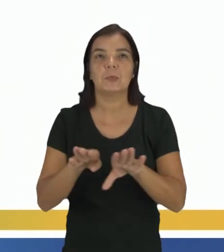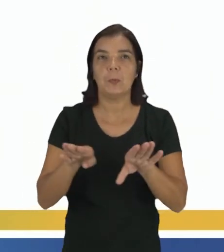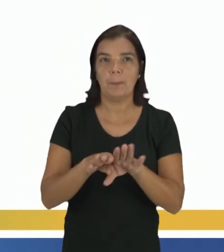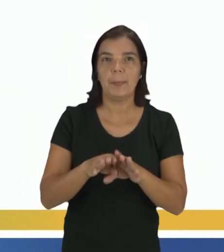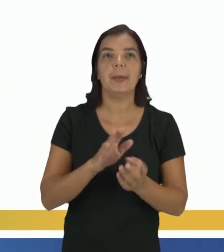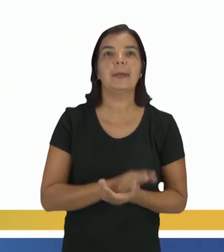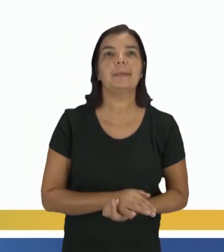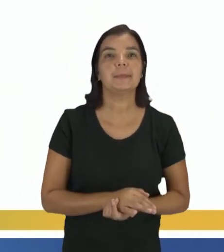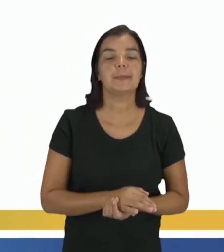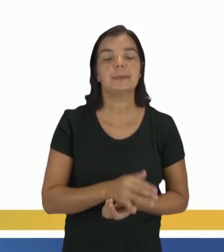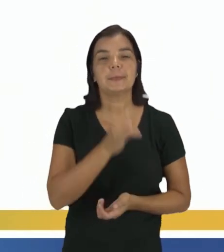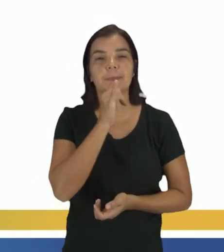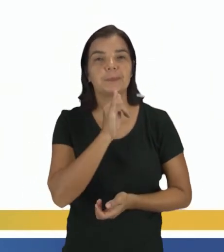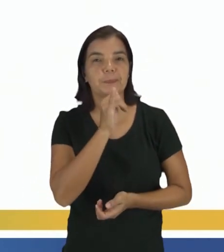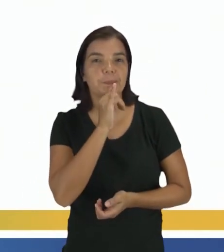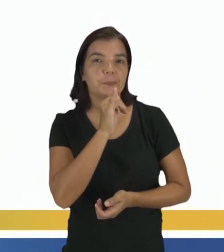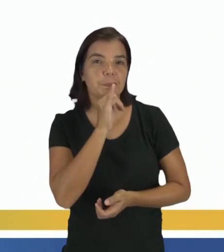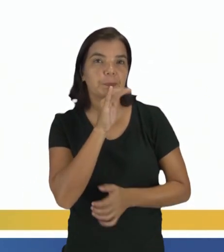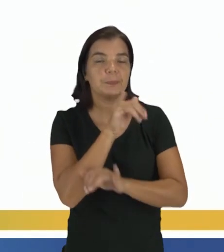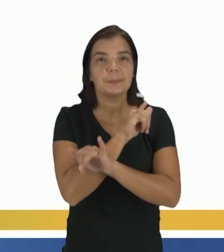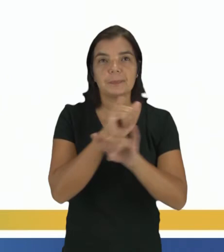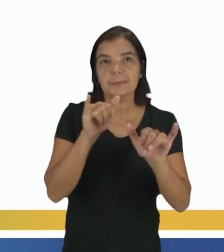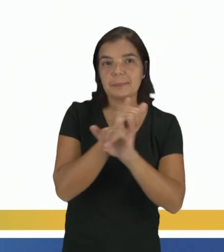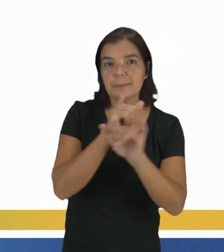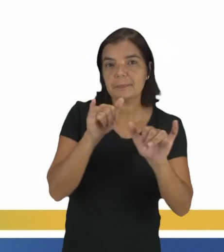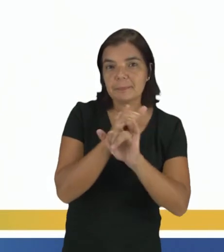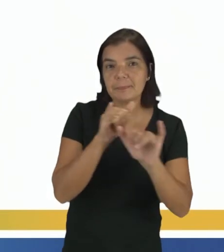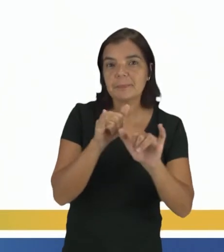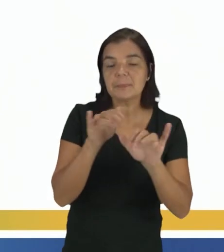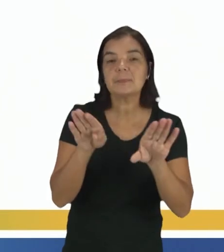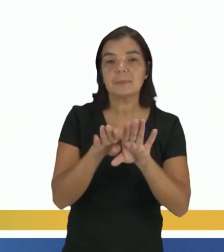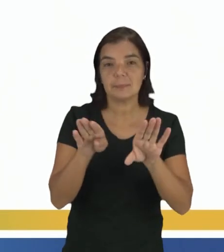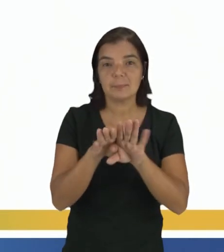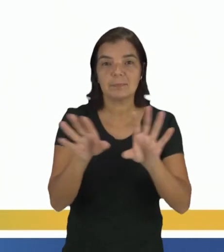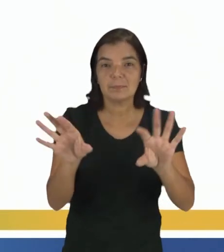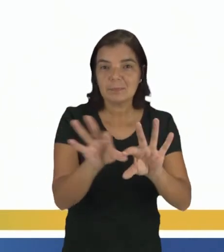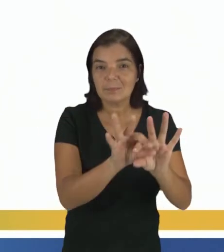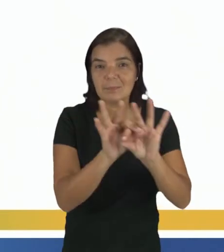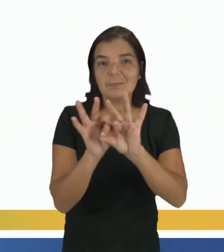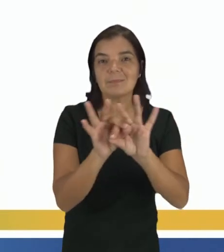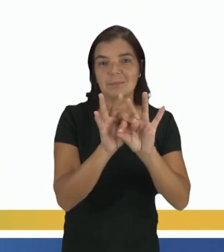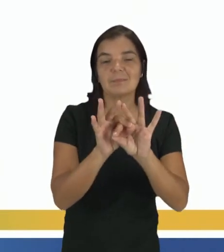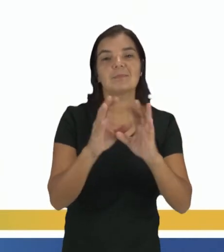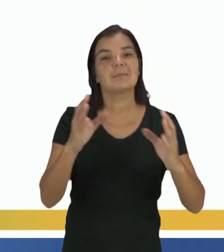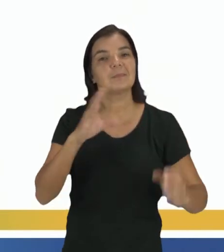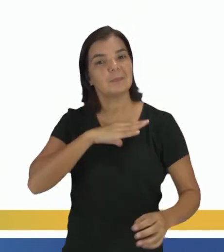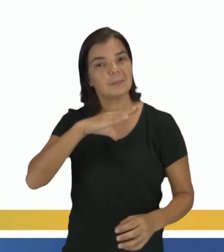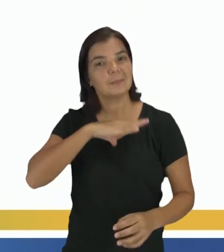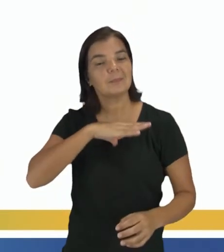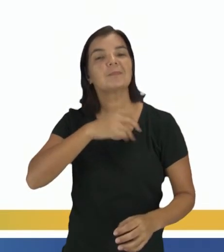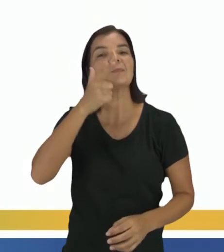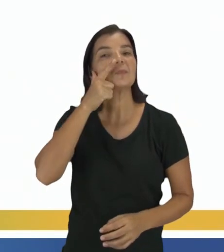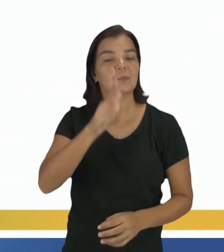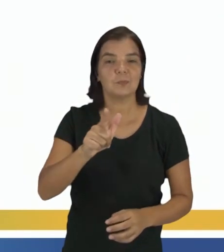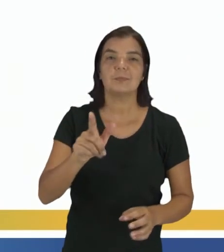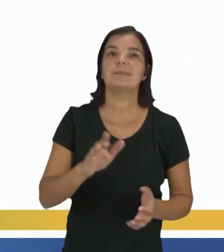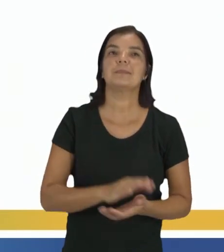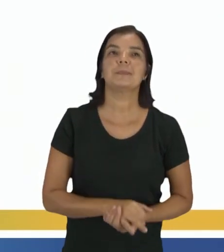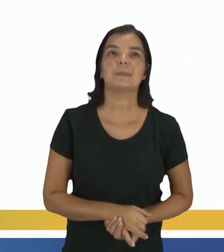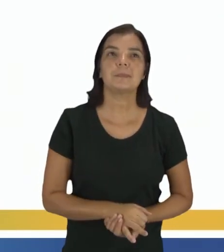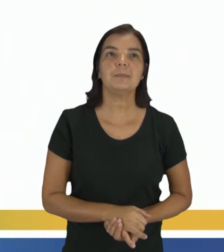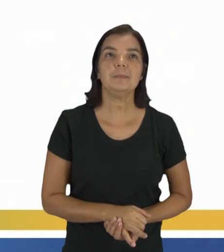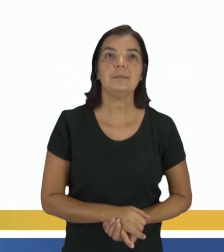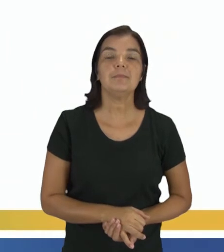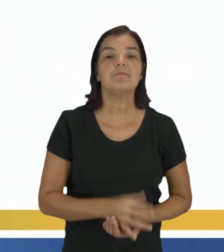imateriais também, como, por exemplo, as informações. Então, essa rede urbana é essa conexão em que as cidades elas conseguem fazer uma com as outras,